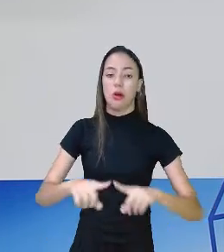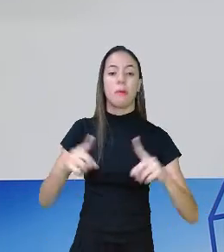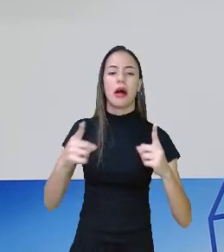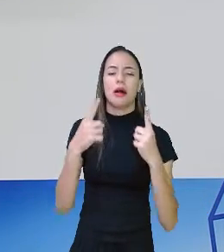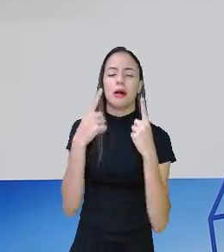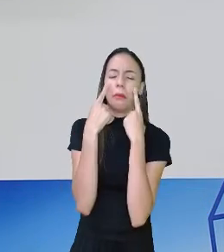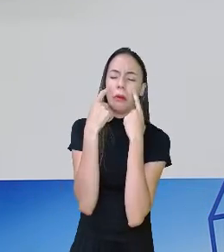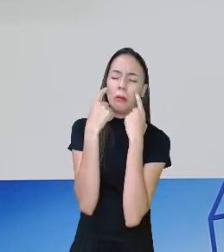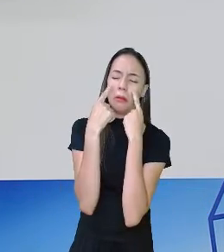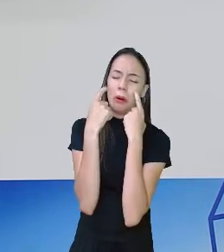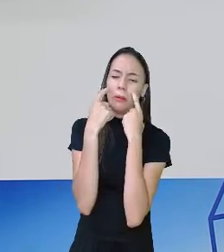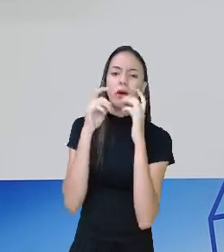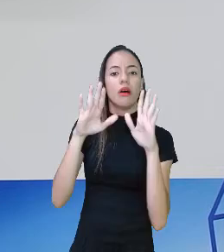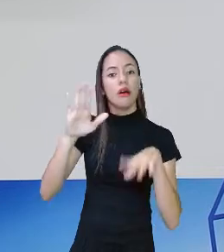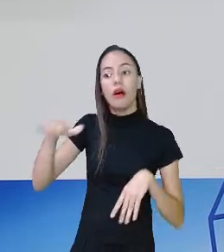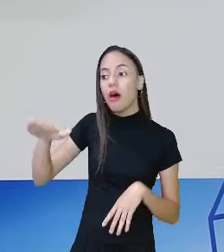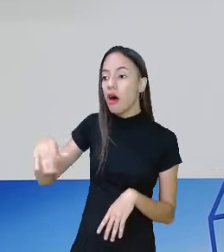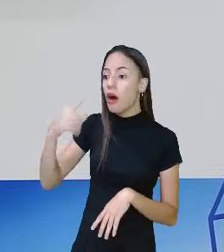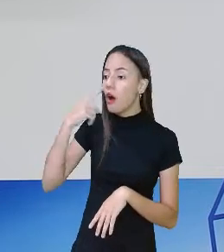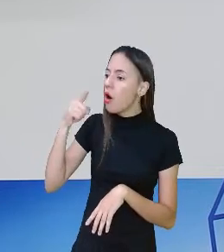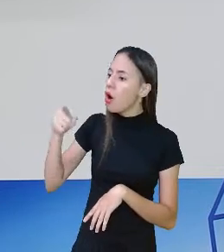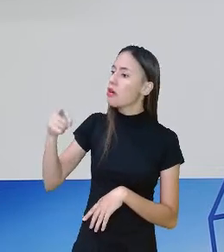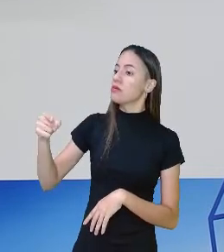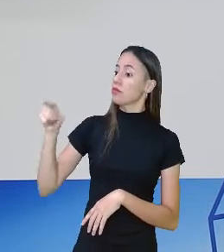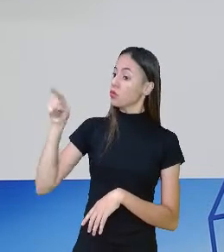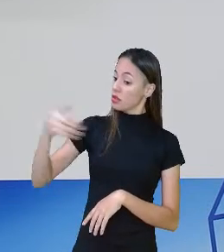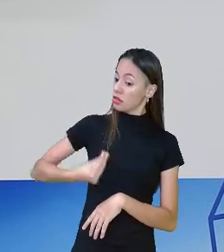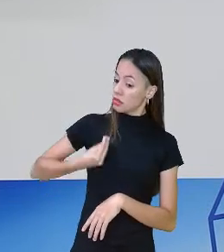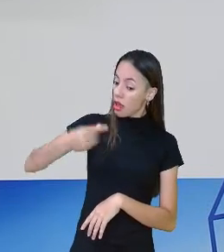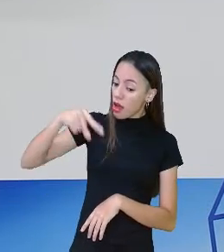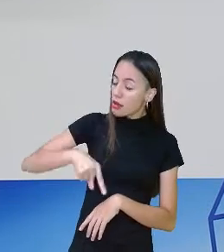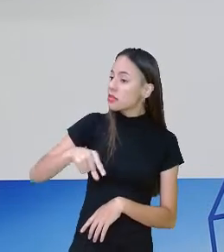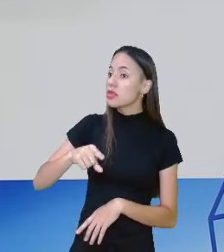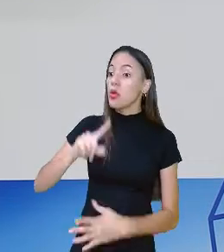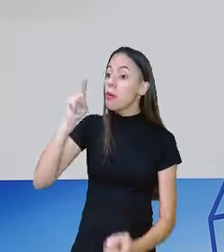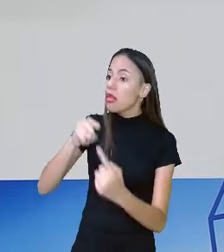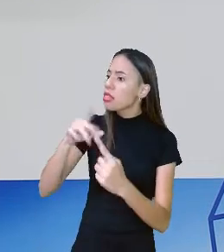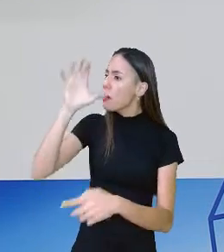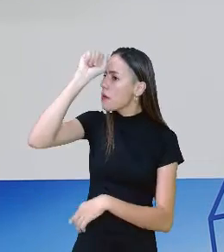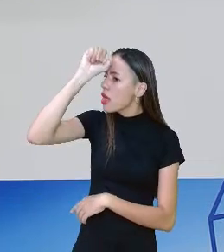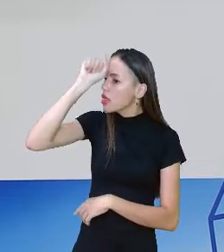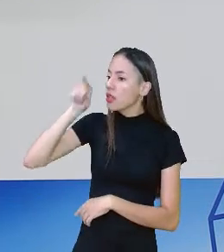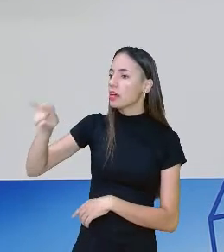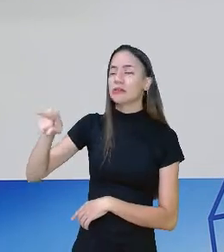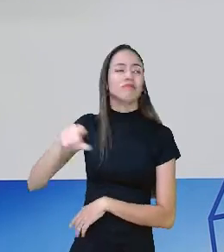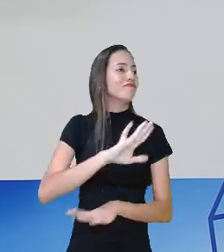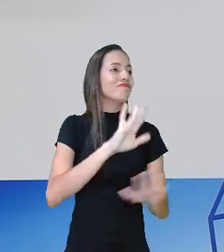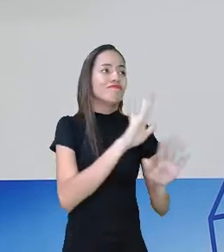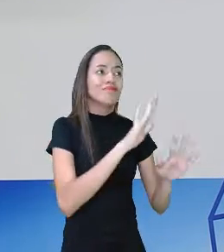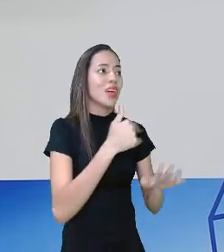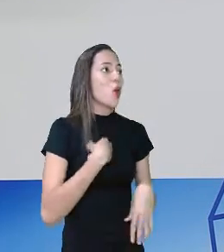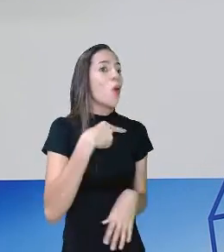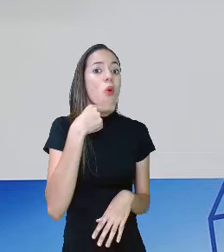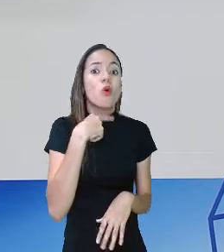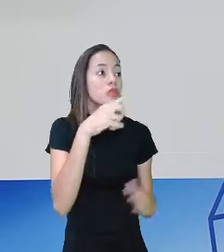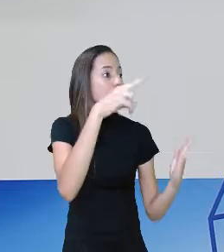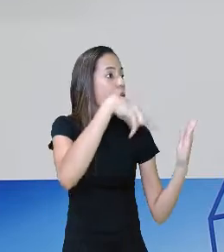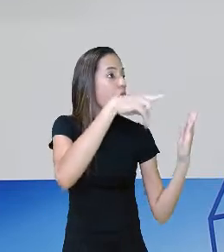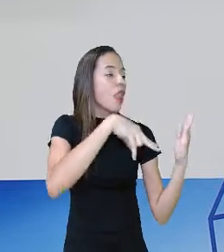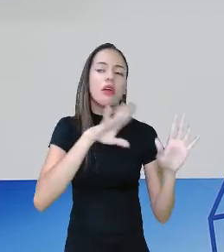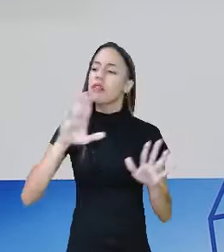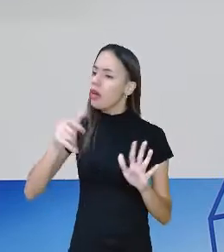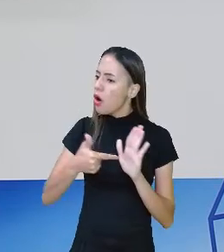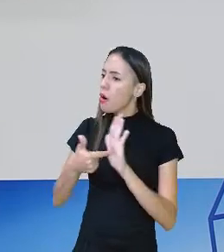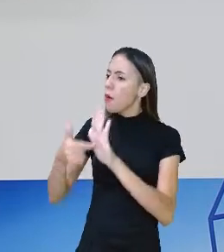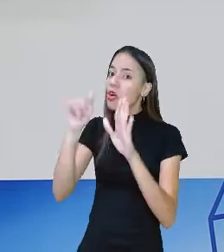choro, vamos lá, falar que ele veio ali para aprender. Não, professora, eu não consigo ler. Você só mostra as imagens. Quais são as